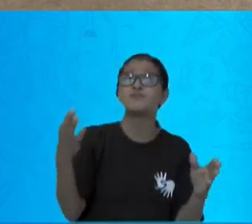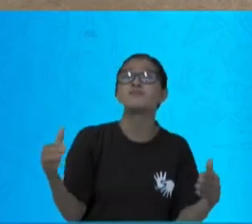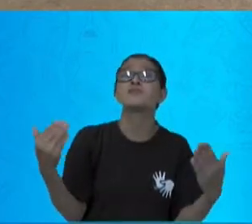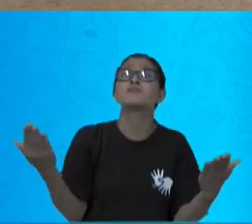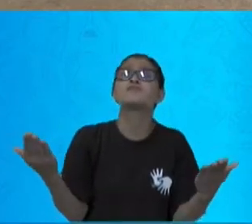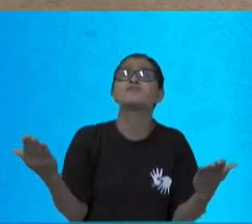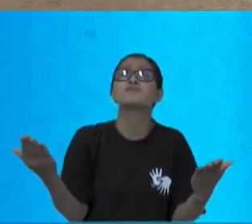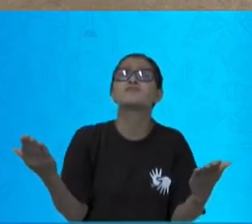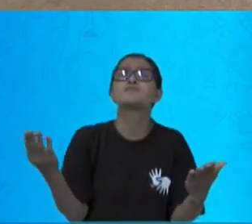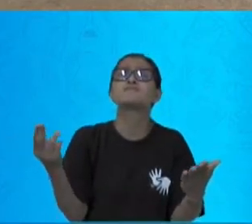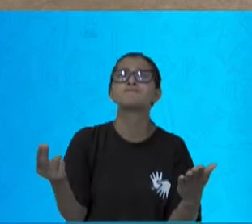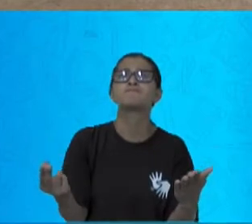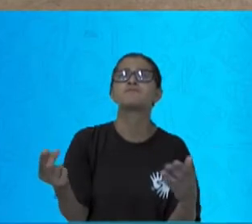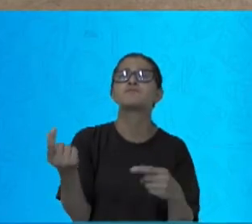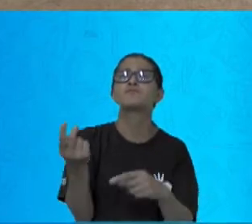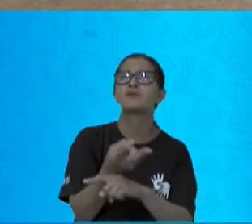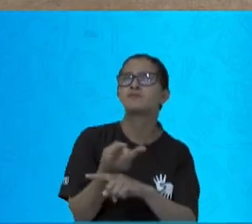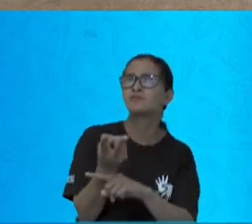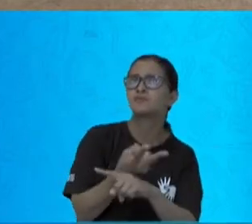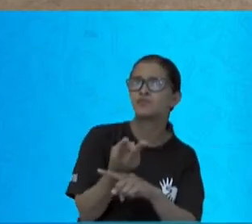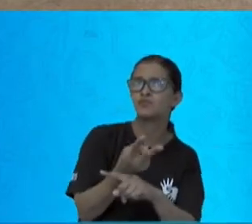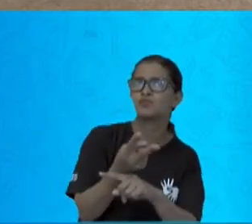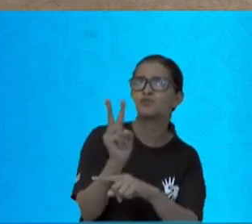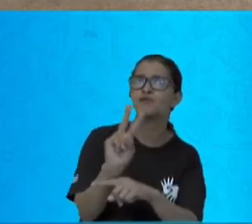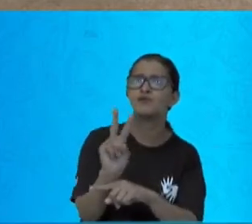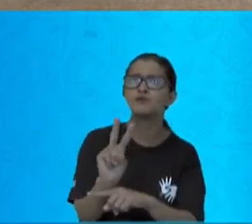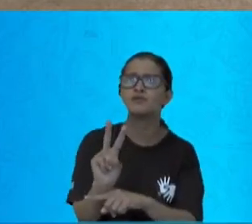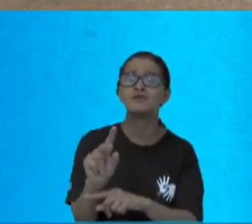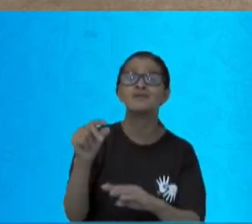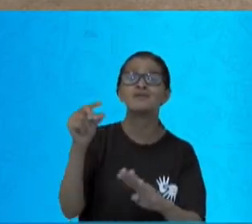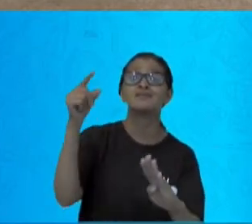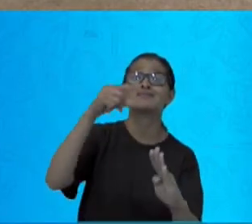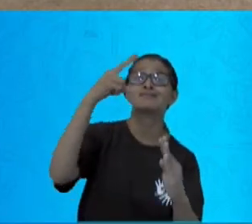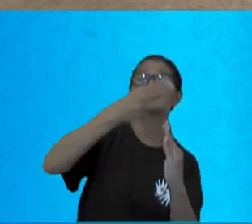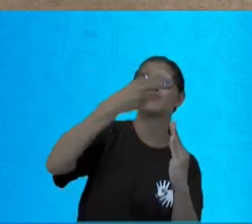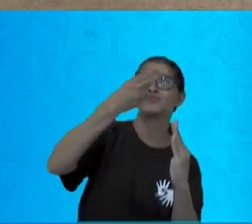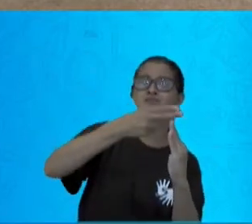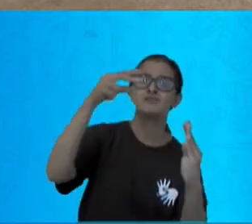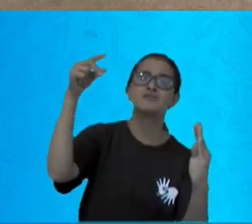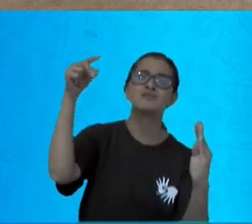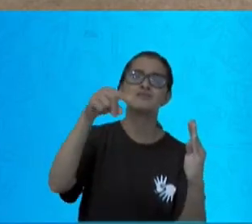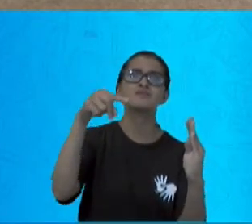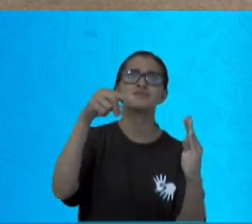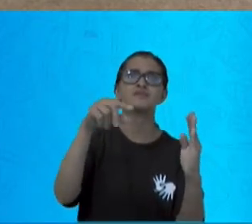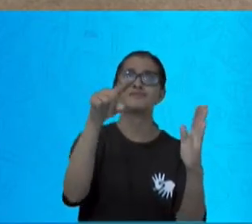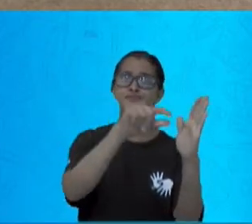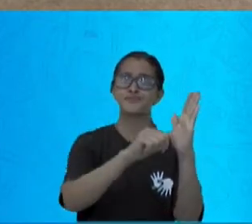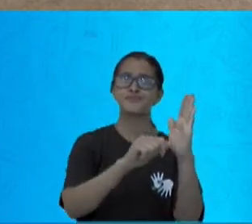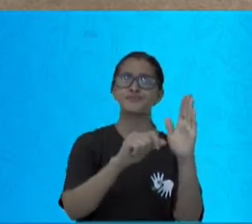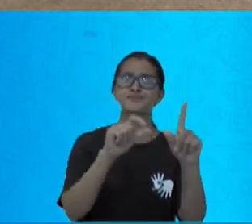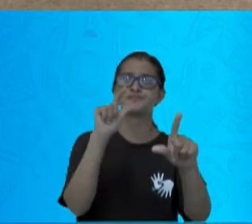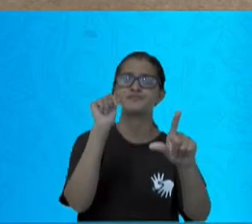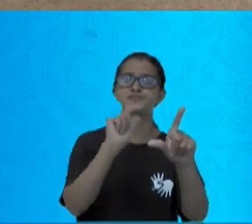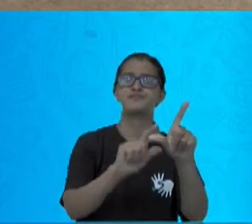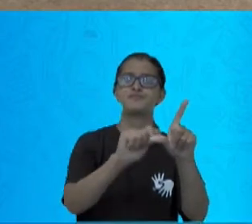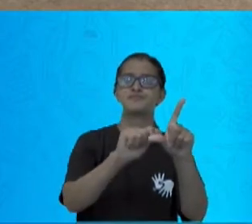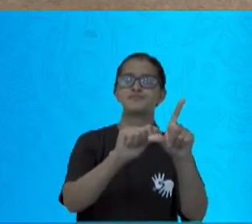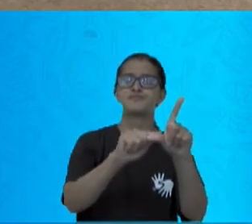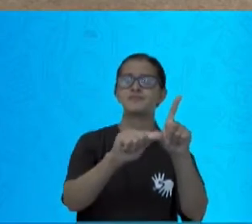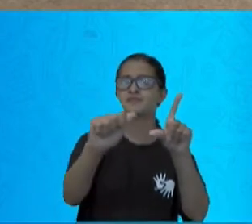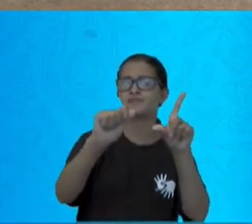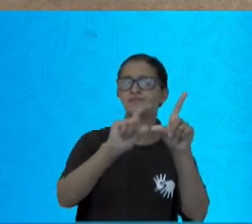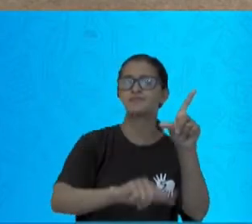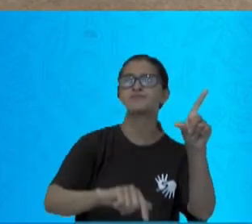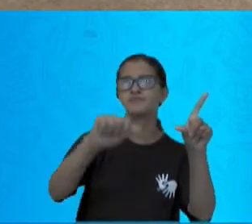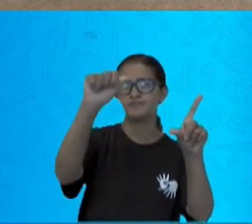das potências abaixo. 25 elevado a 1 é igual a 25. Lembra? Todo número elevado a 1 é